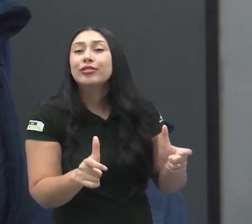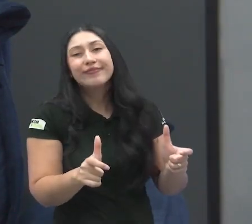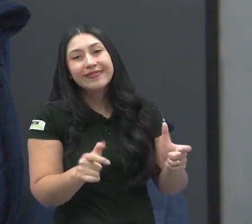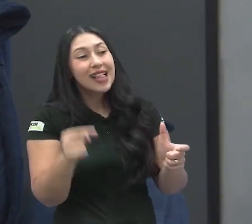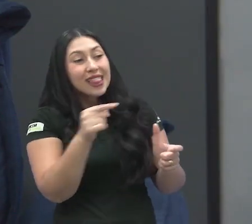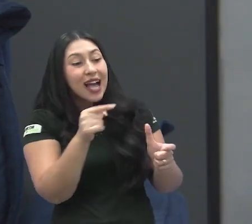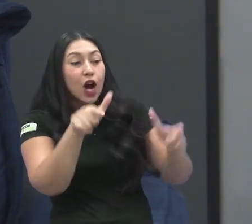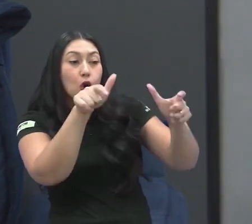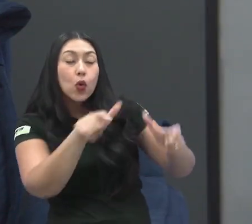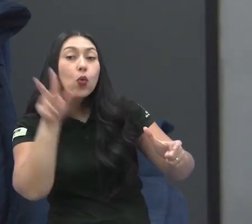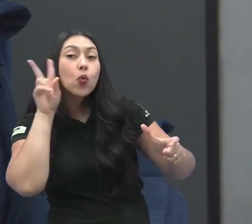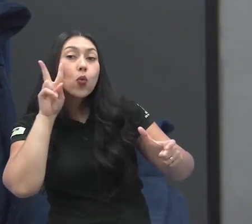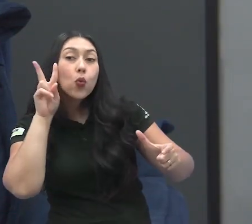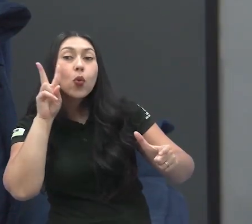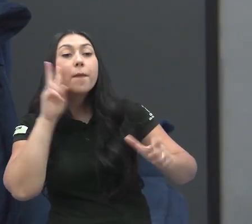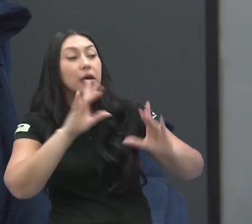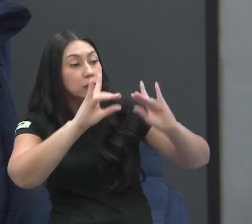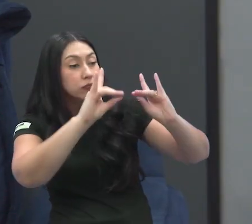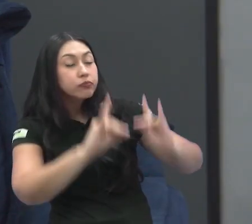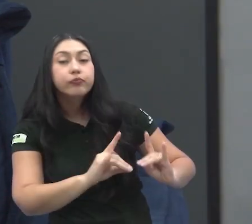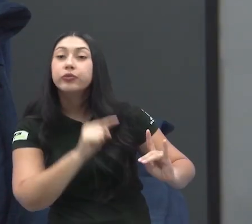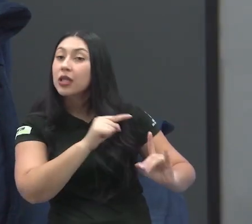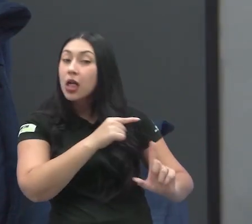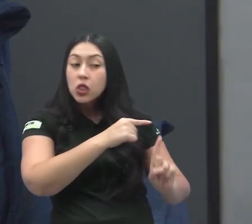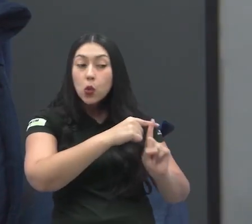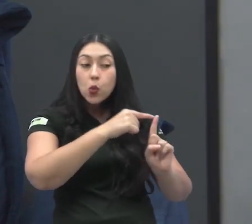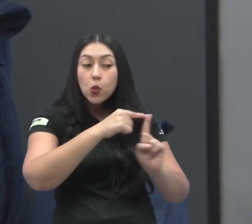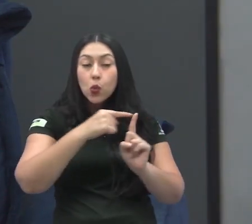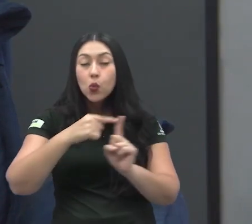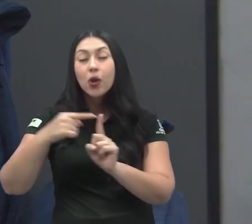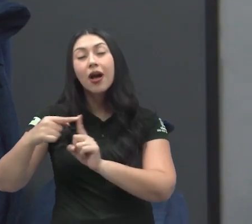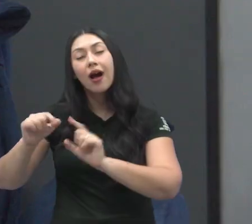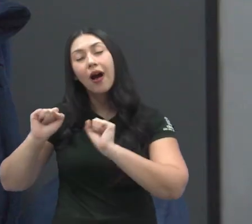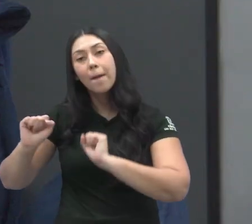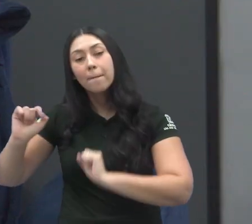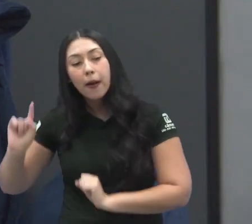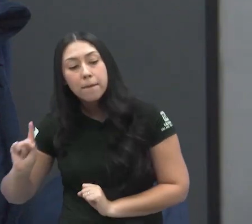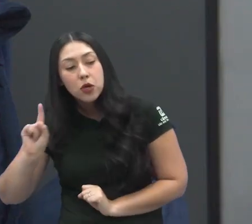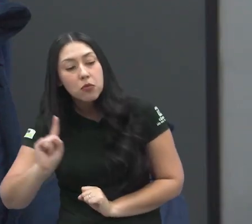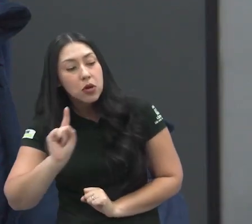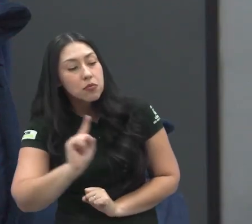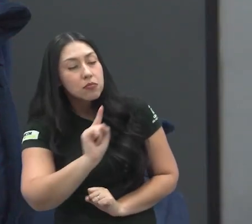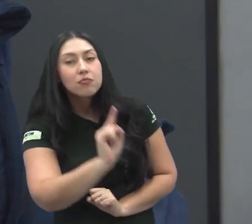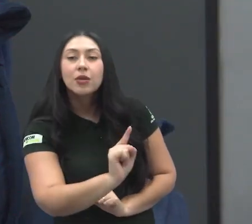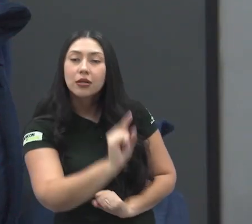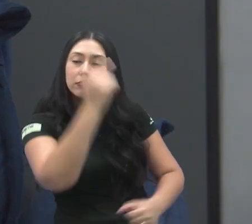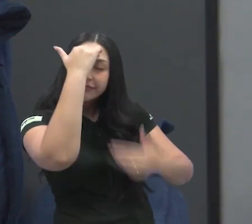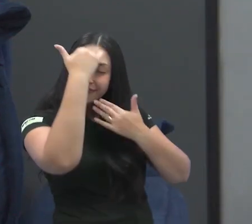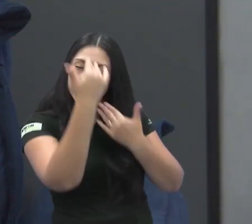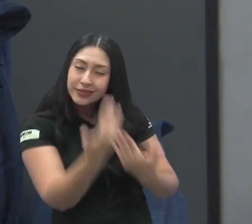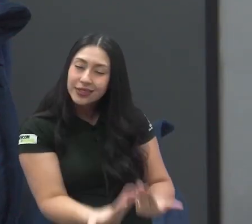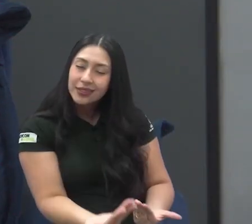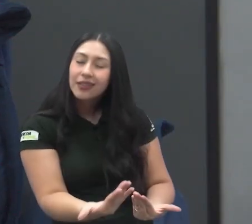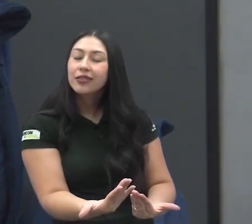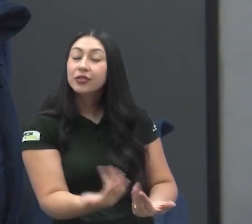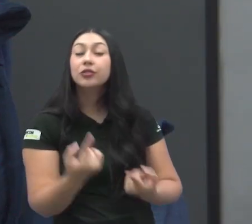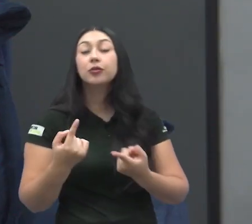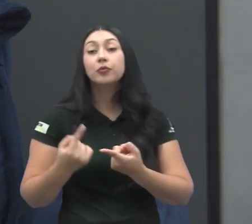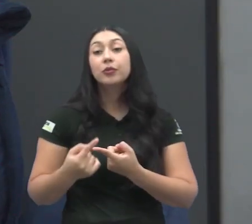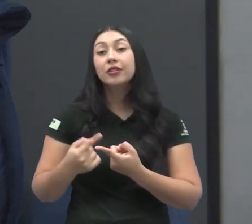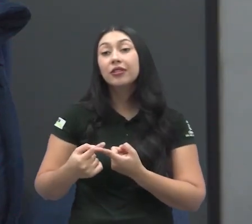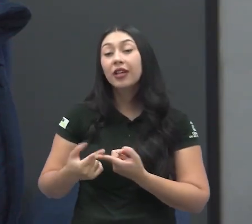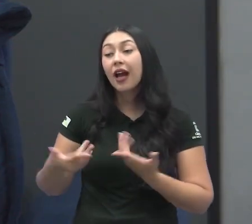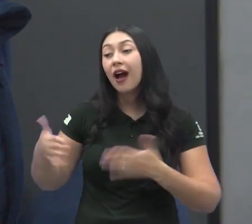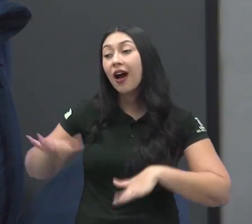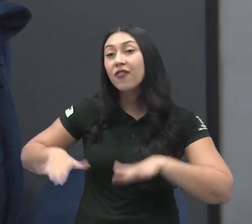está em determinado local, em determinado cemitério da nossa cidade, e ela vai então poder se dirigir lá para prestar homenagem, né? Porque